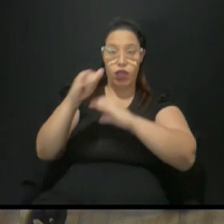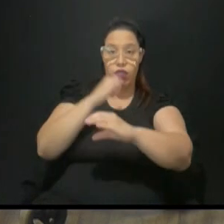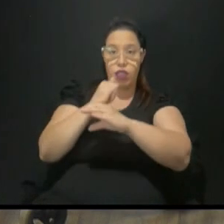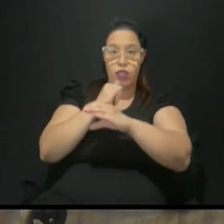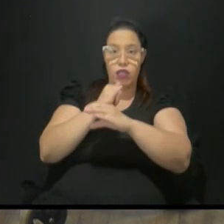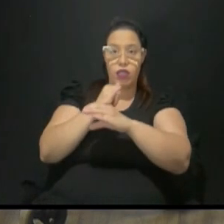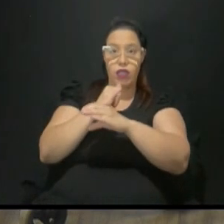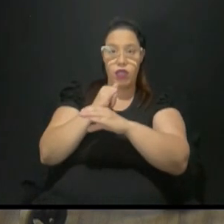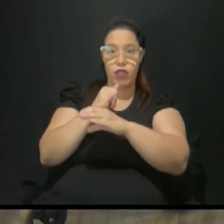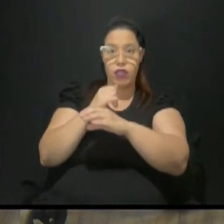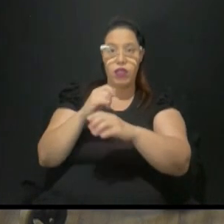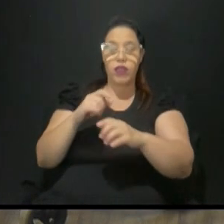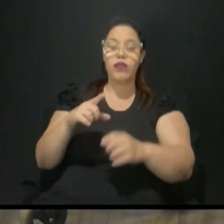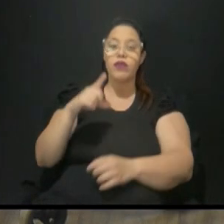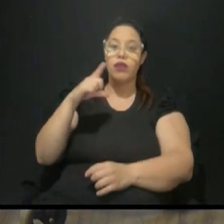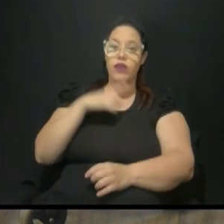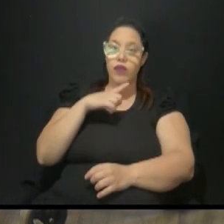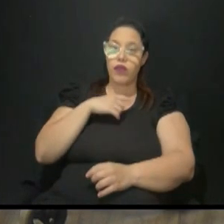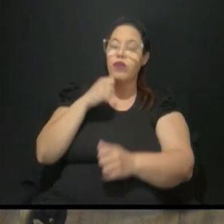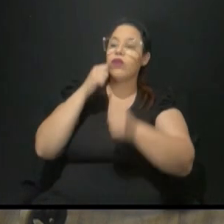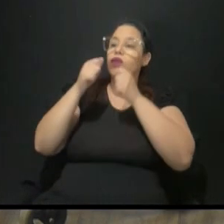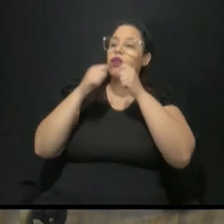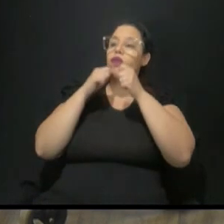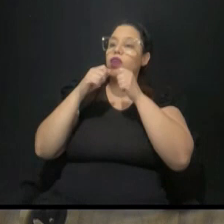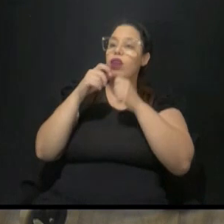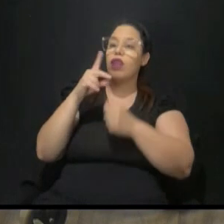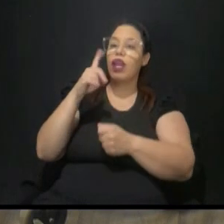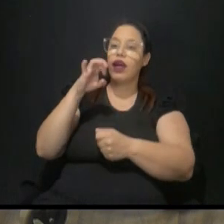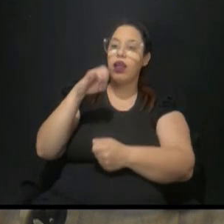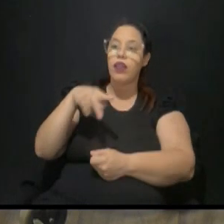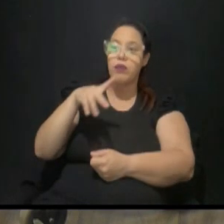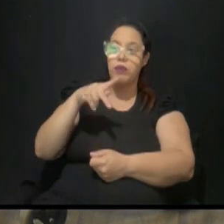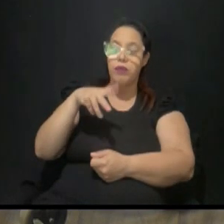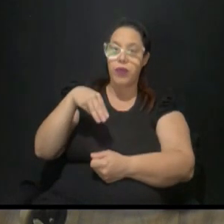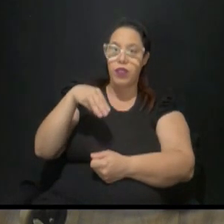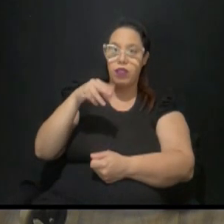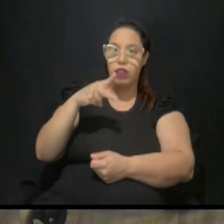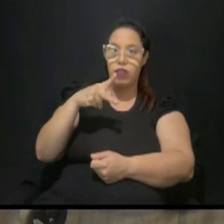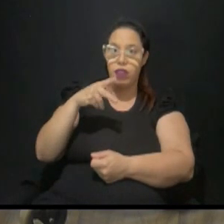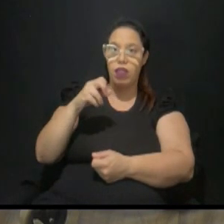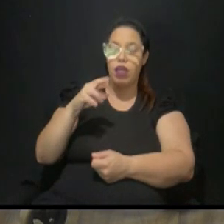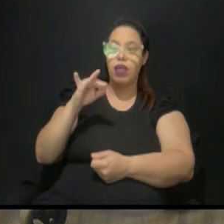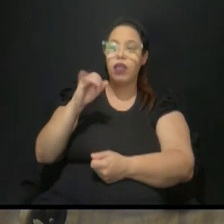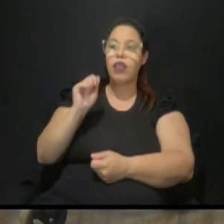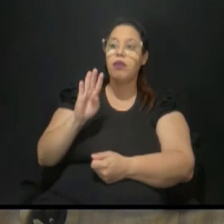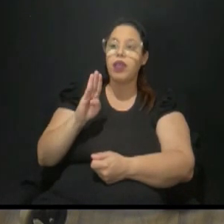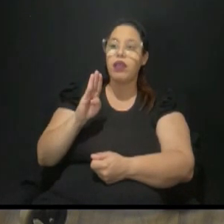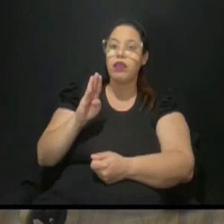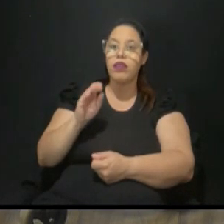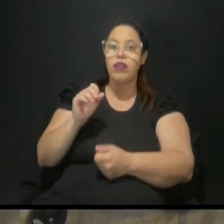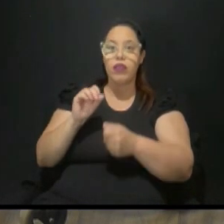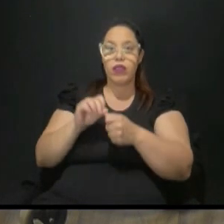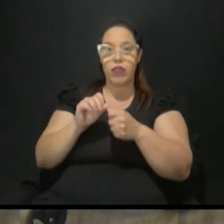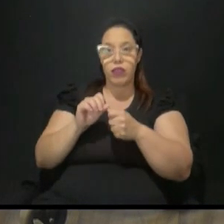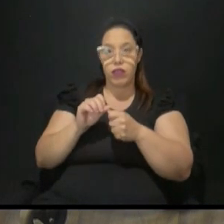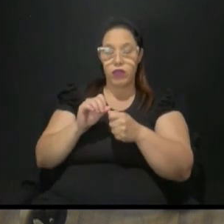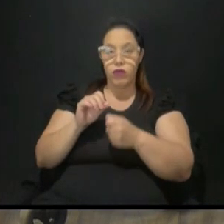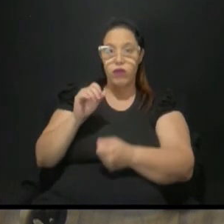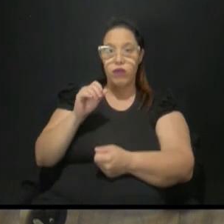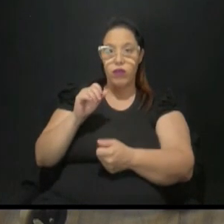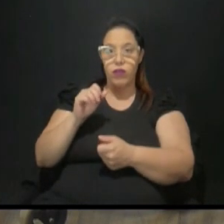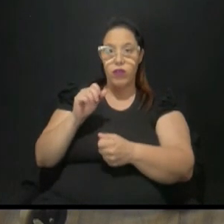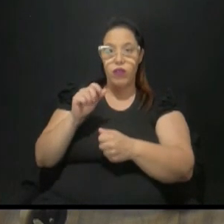tem reportagem lá na DEACamp, que a gente já fez com a equipe de rugby. A gente fez a virada esportiva que se vocês